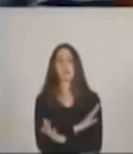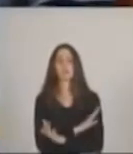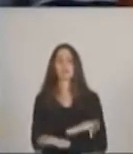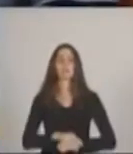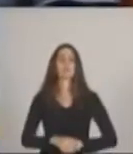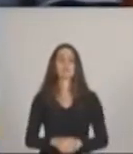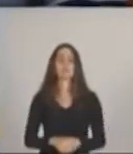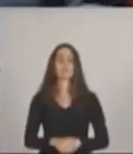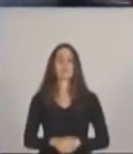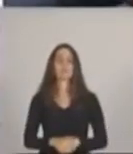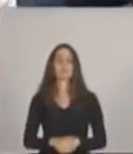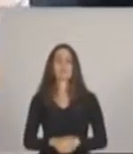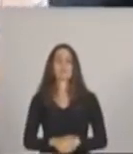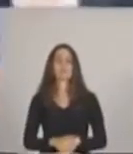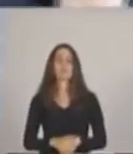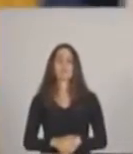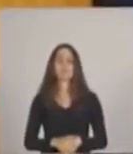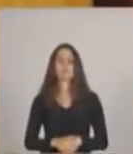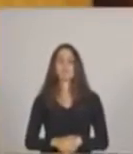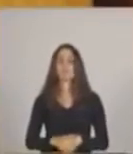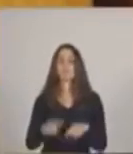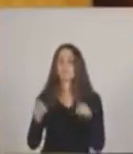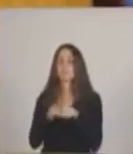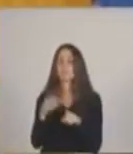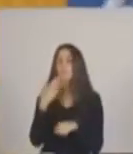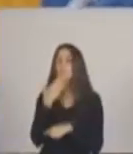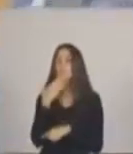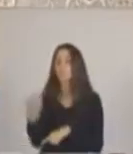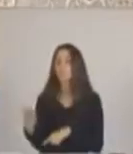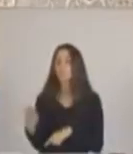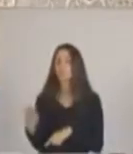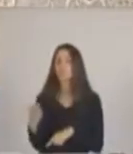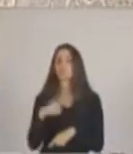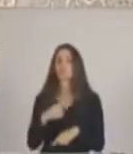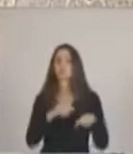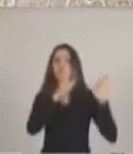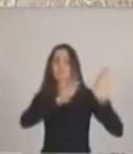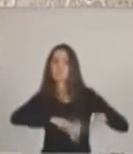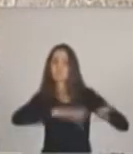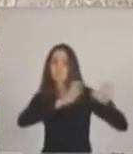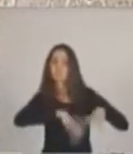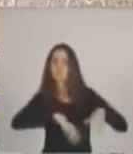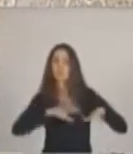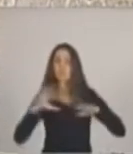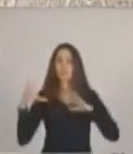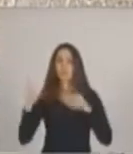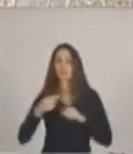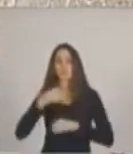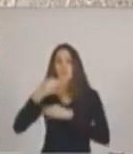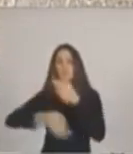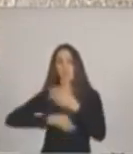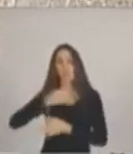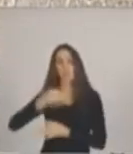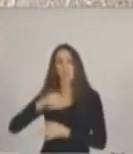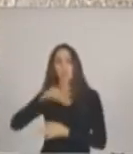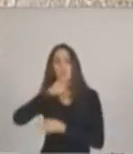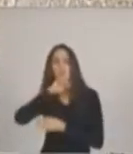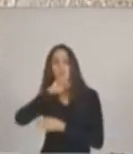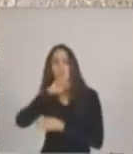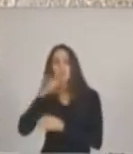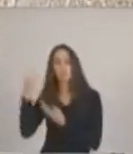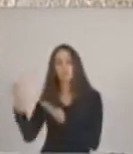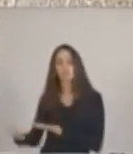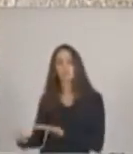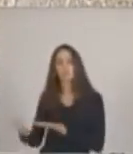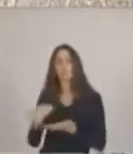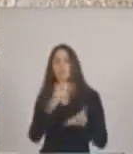Encerrado meu parecer. Agora, eu só gostaria de pedir também que tirasse das notas taquigráficas tudo o que foi dito hoje aqui no parecer oral do deputado Marcelo